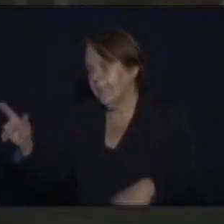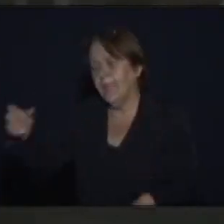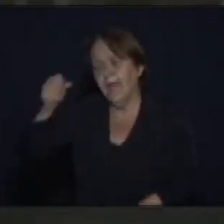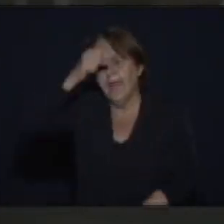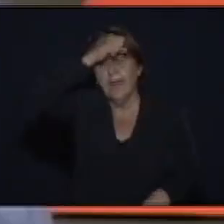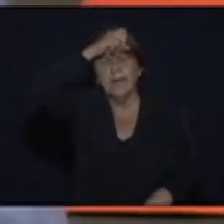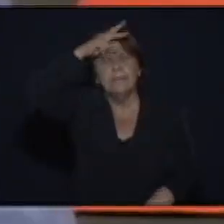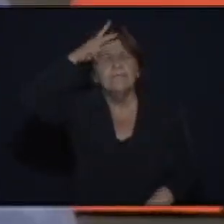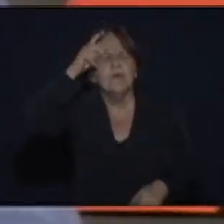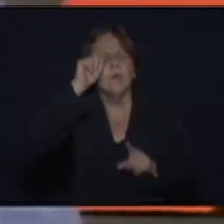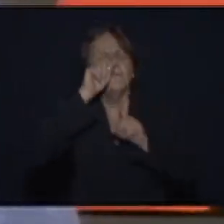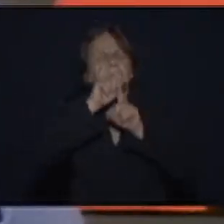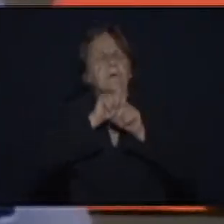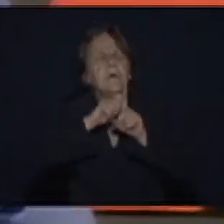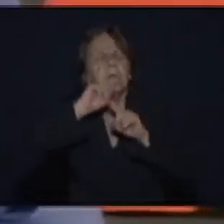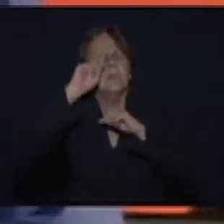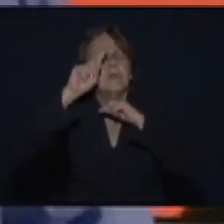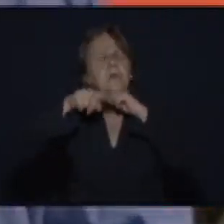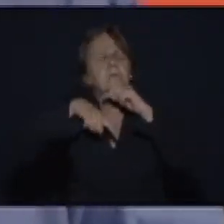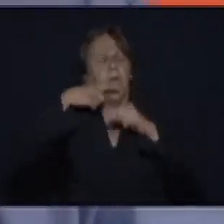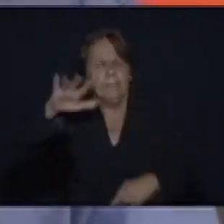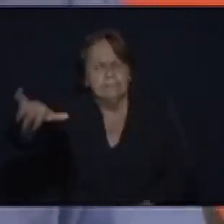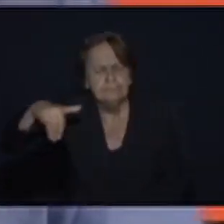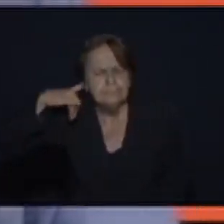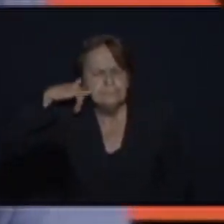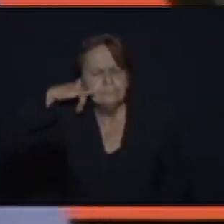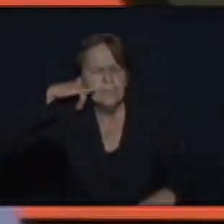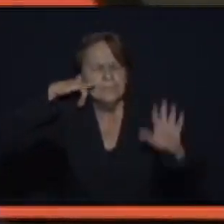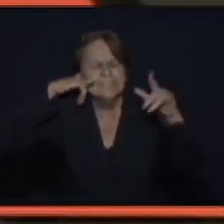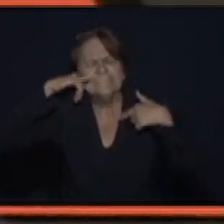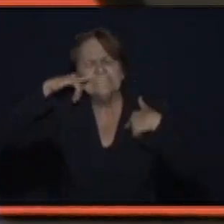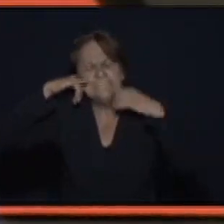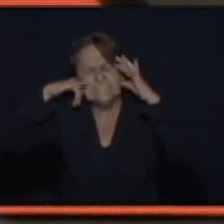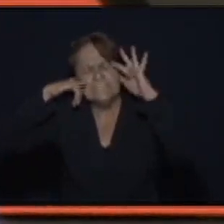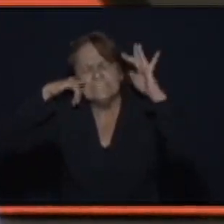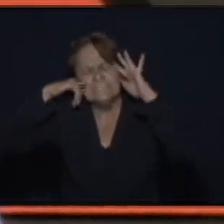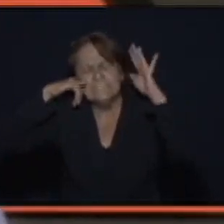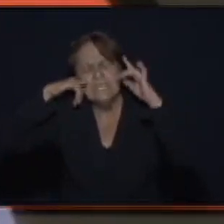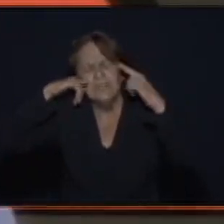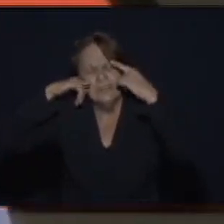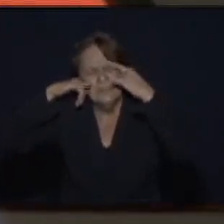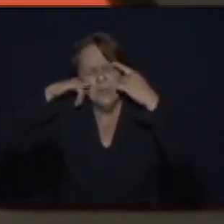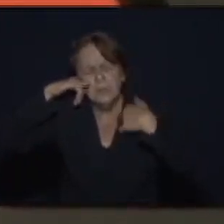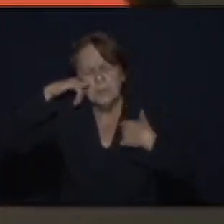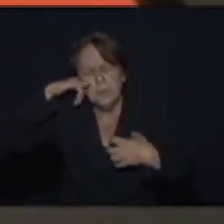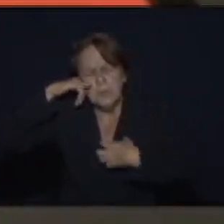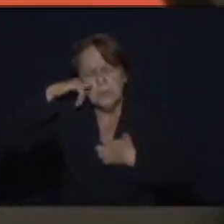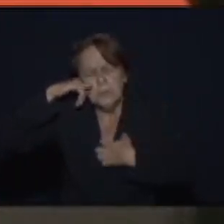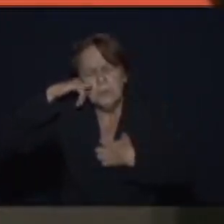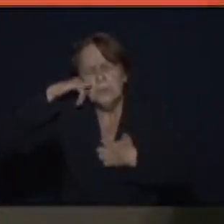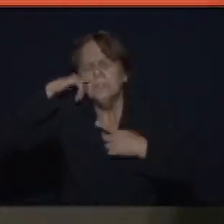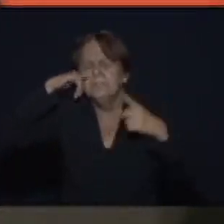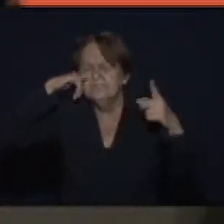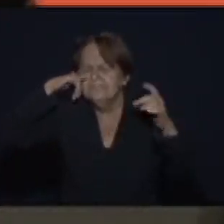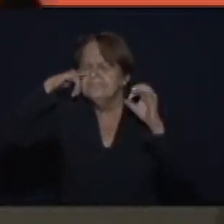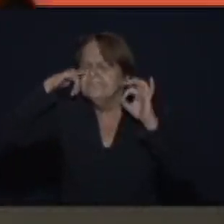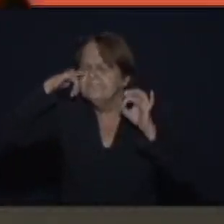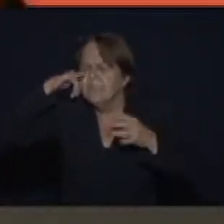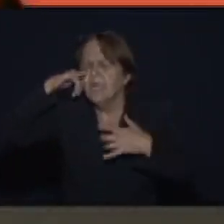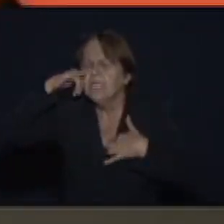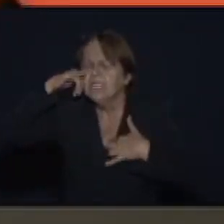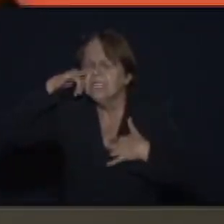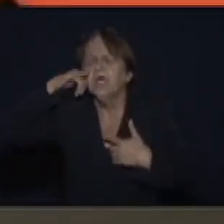prefeito me ligou depois de um mês a história pensei muito naquilo que você falou doeu viu difícil escutar